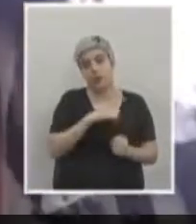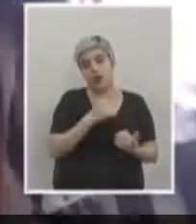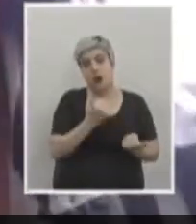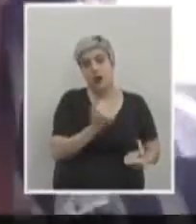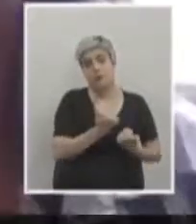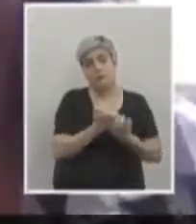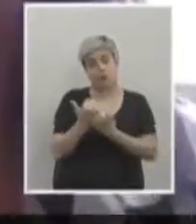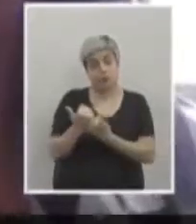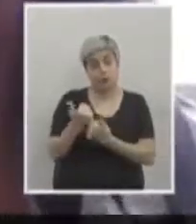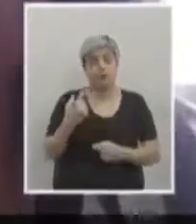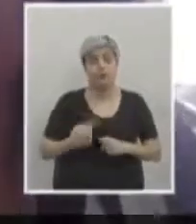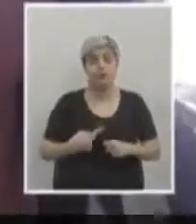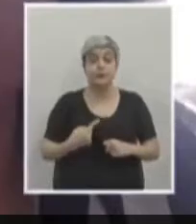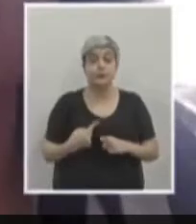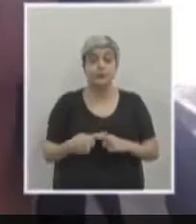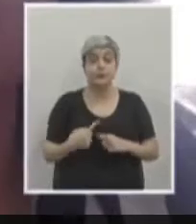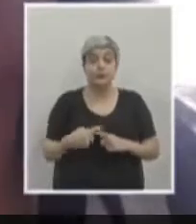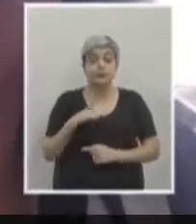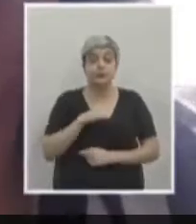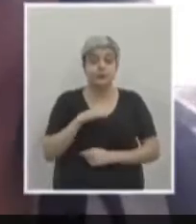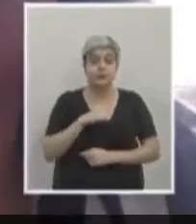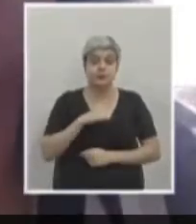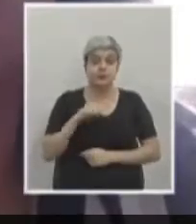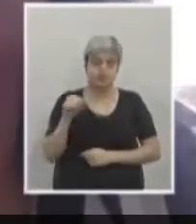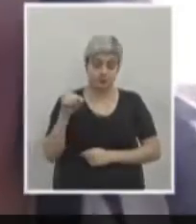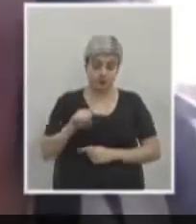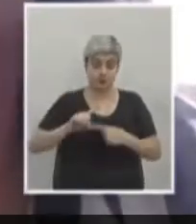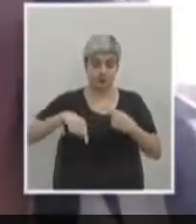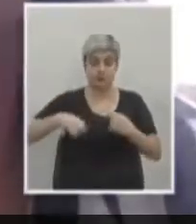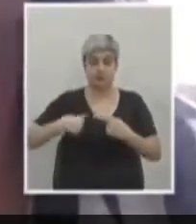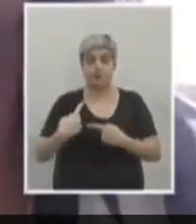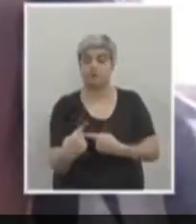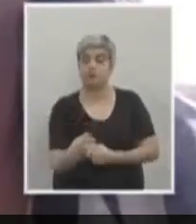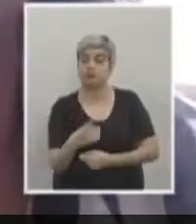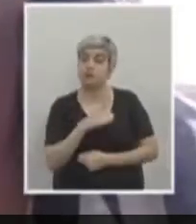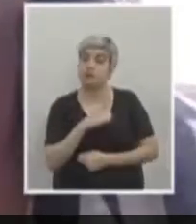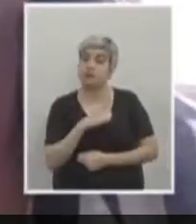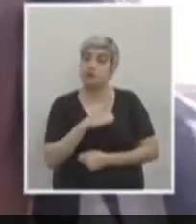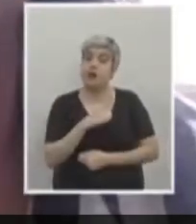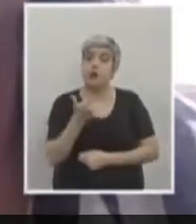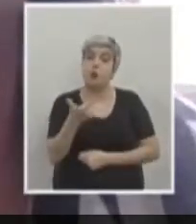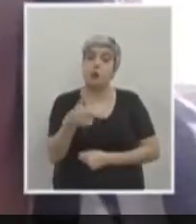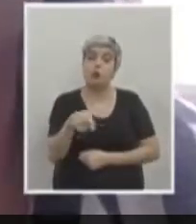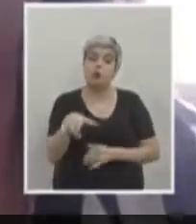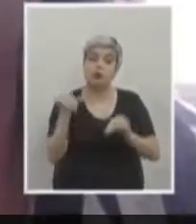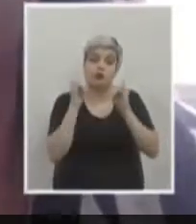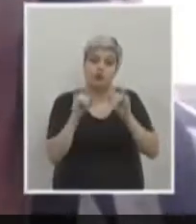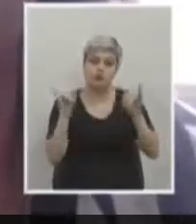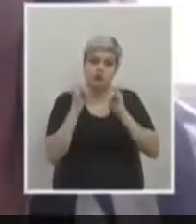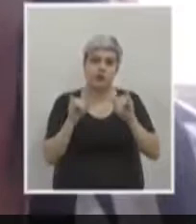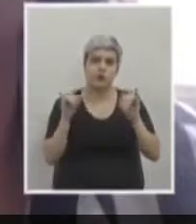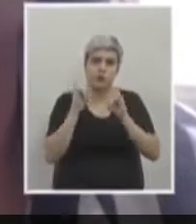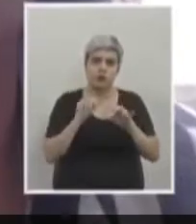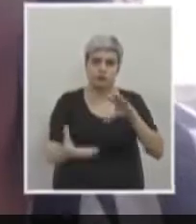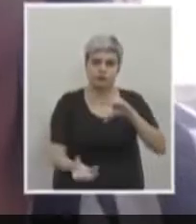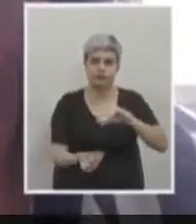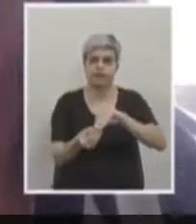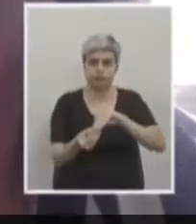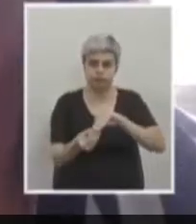junto, a posterior a essa nota técnica, né, vem essa informação complementar, essa